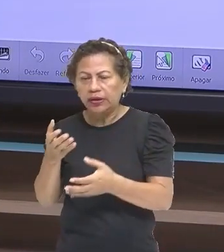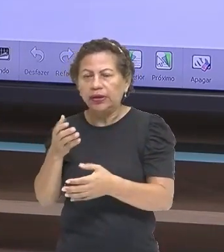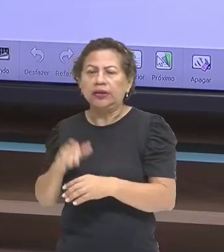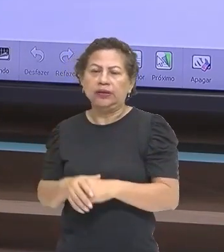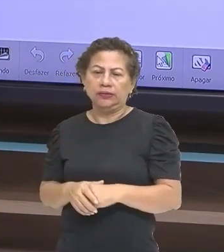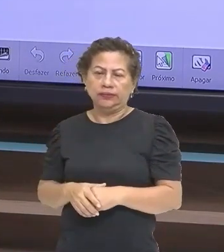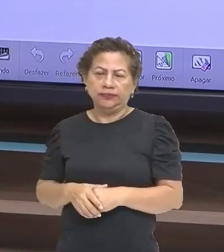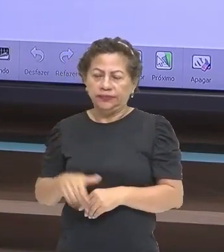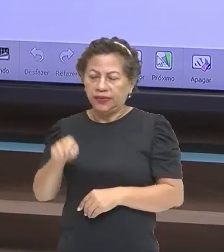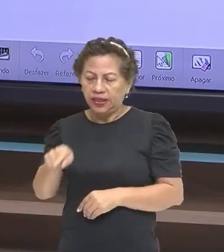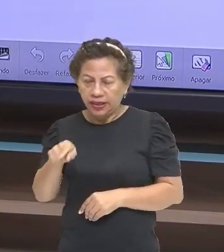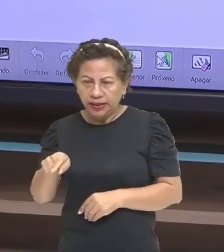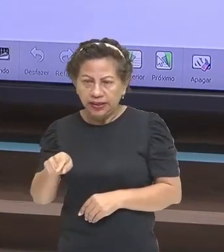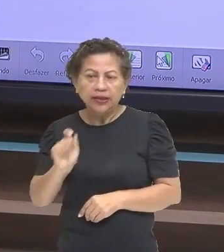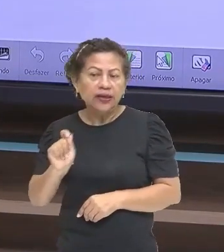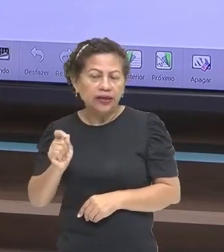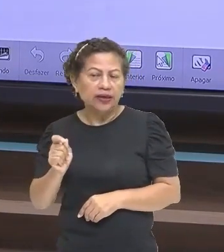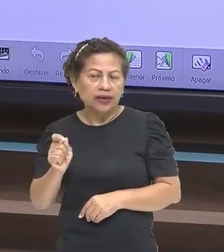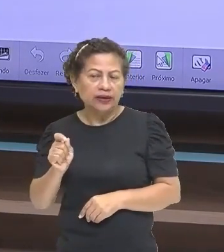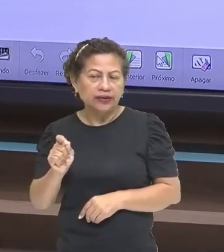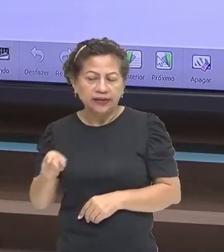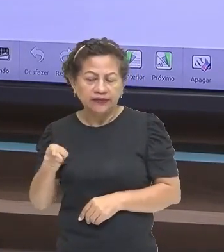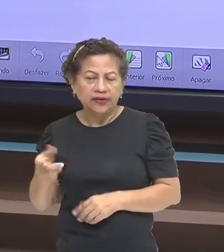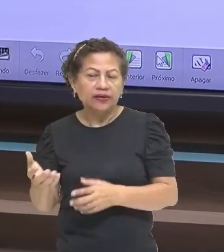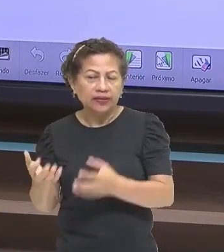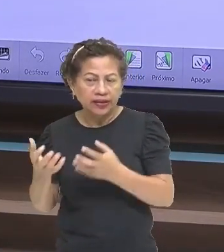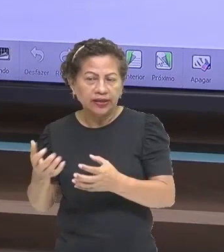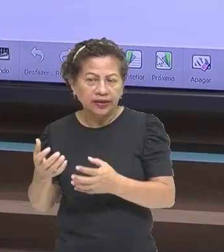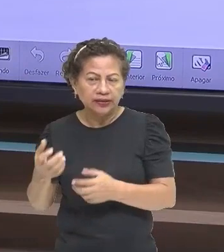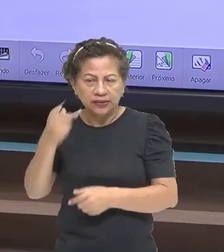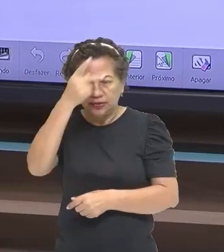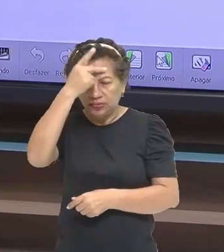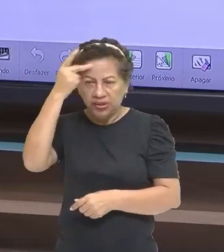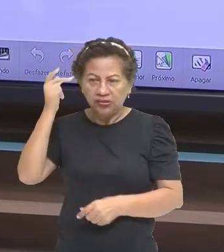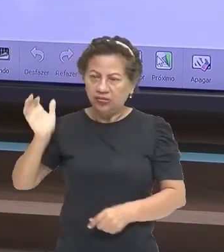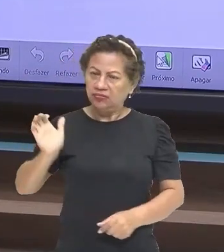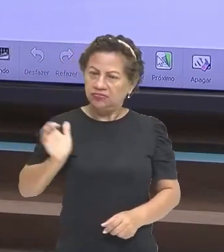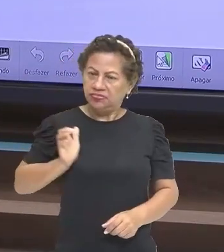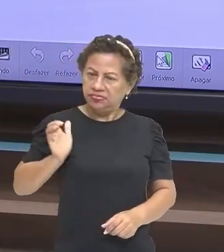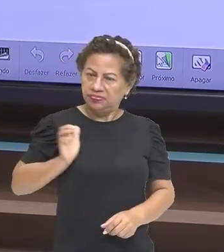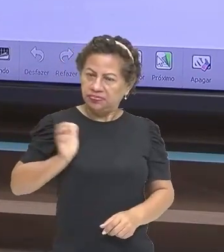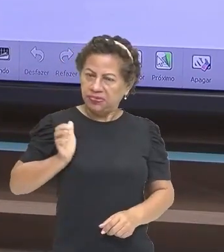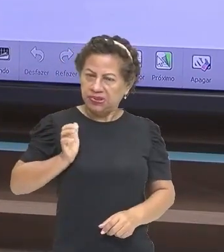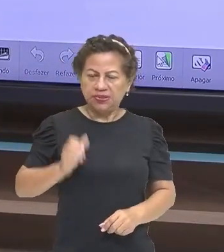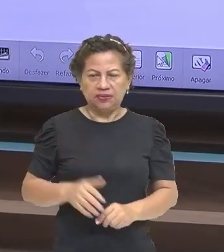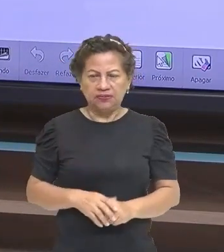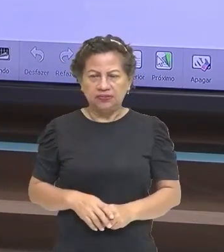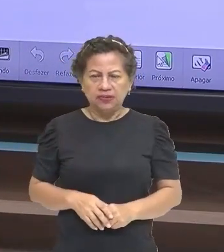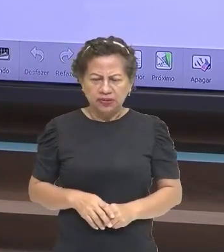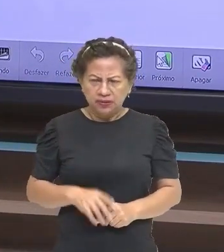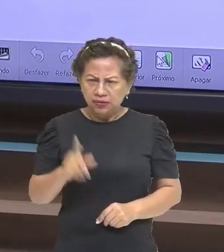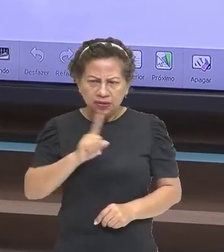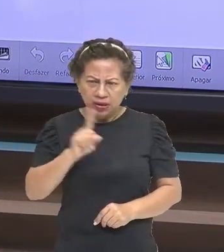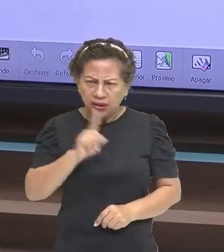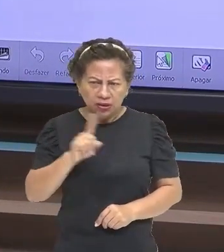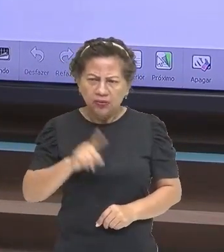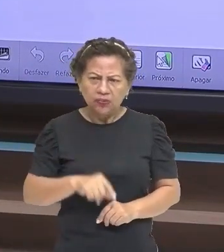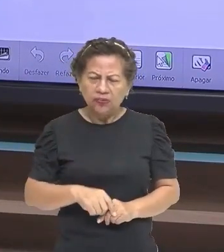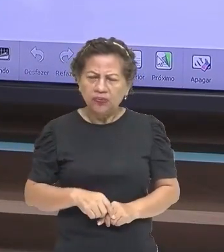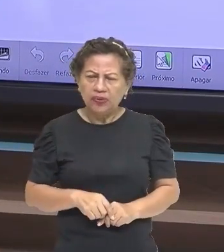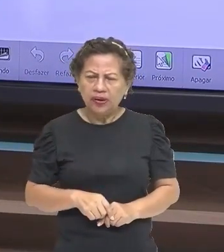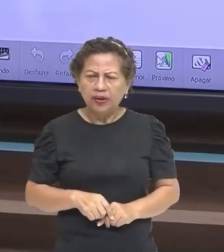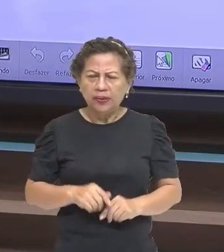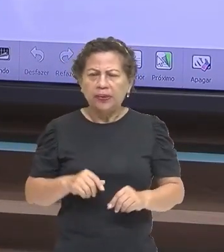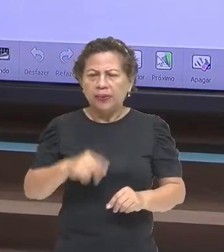elites políticas e econômicas que nós temos no nosso país, tá certo? Então, não é colocar o homem do campo em uma terra sem as